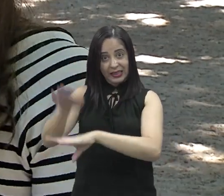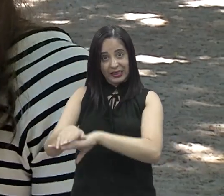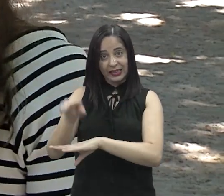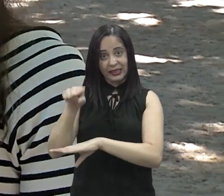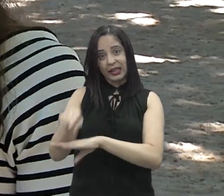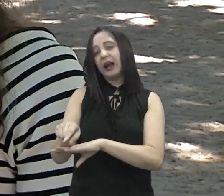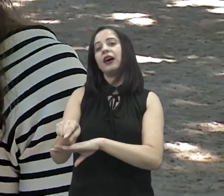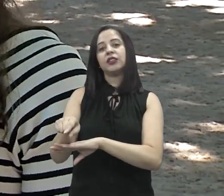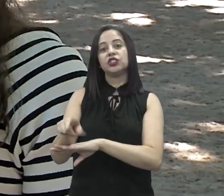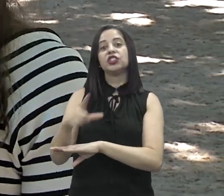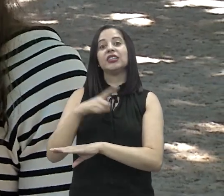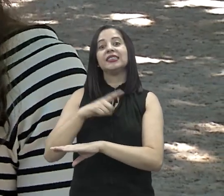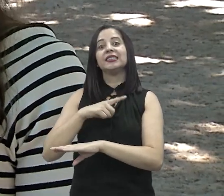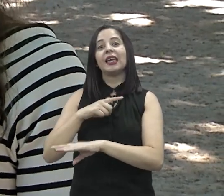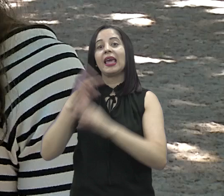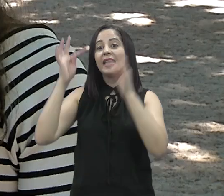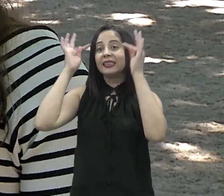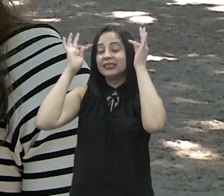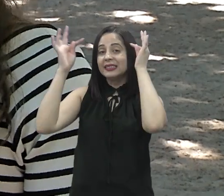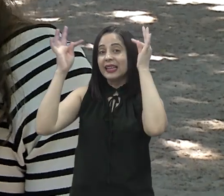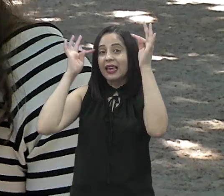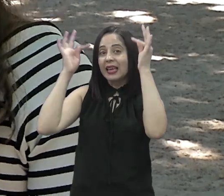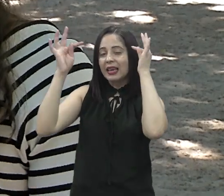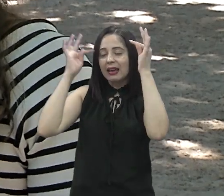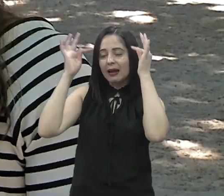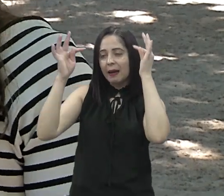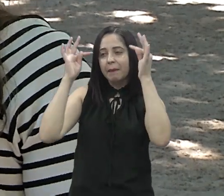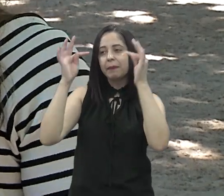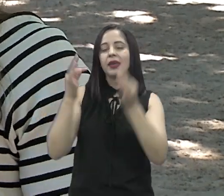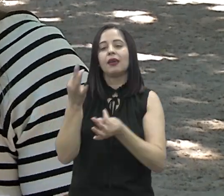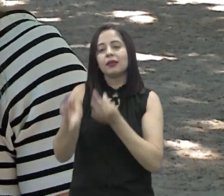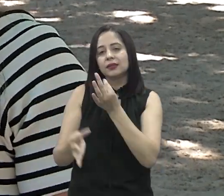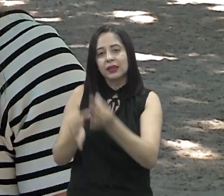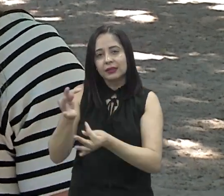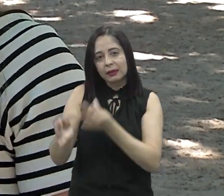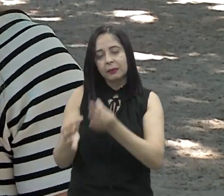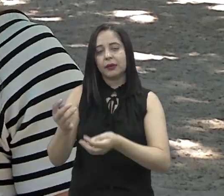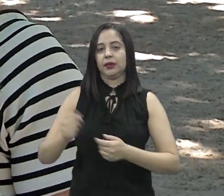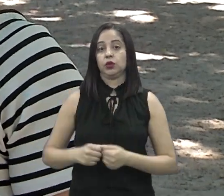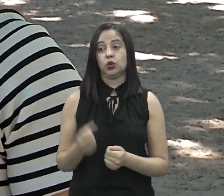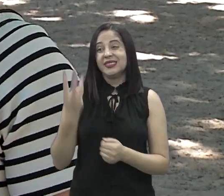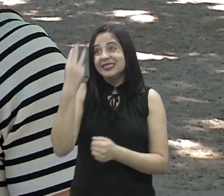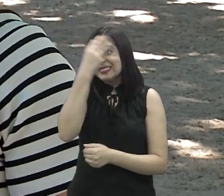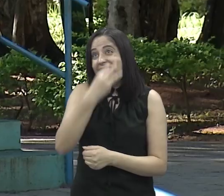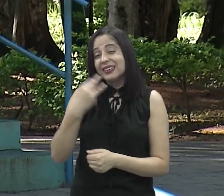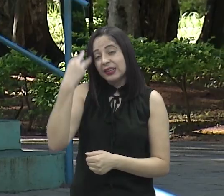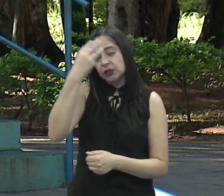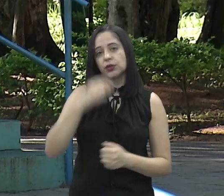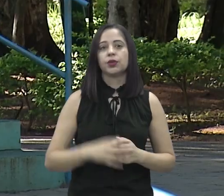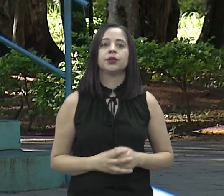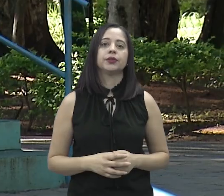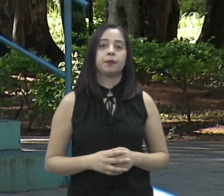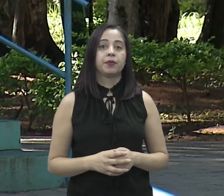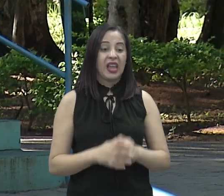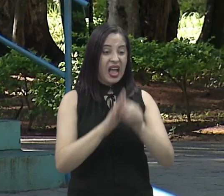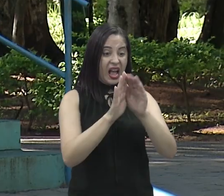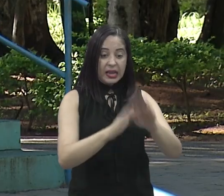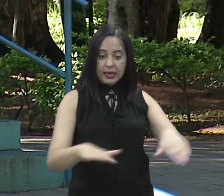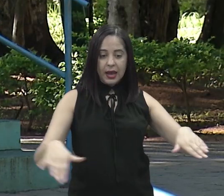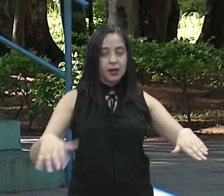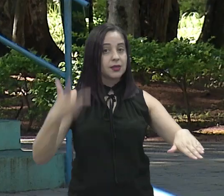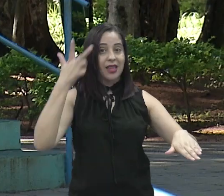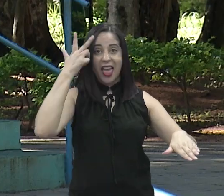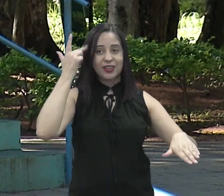também para desenvolvimento cognitivo 2 vezes por semana durante 3 horas. Faz parte da vida de